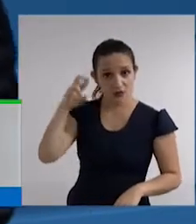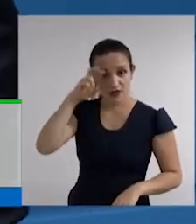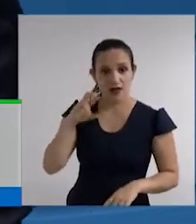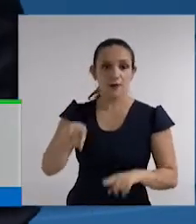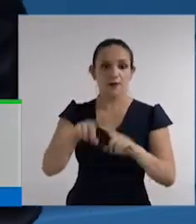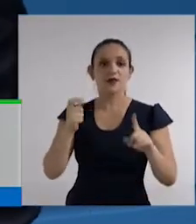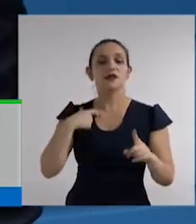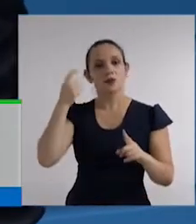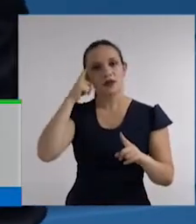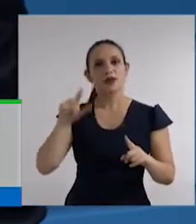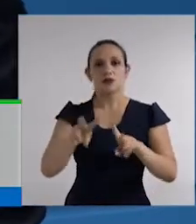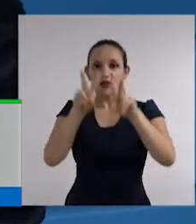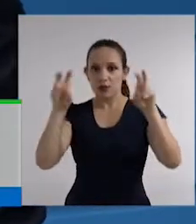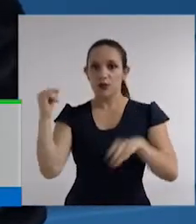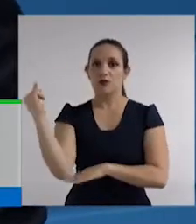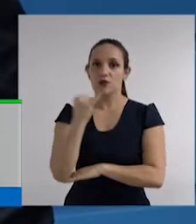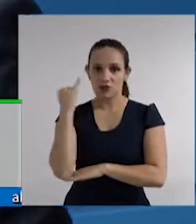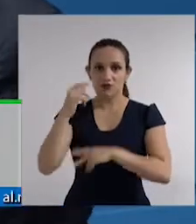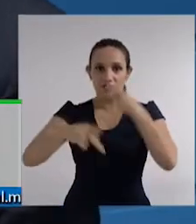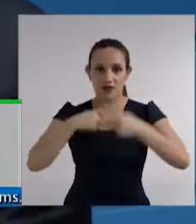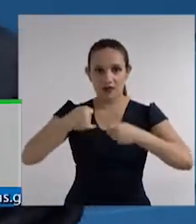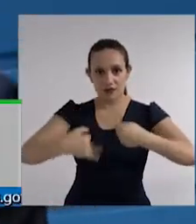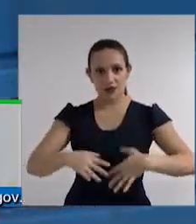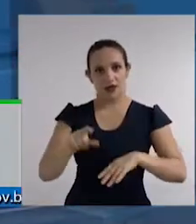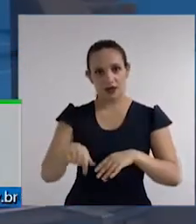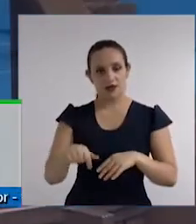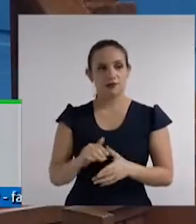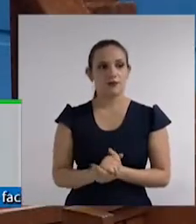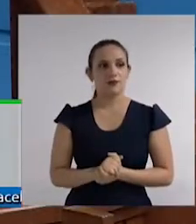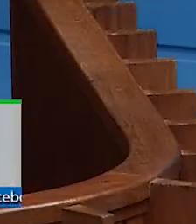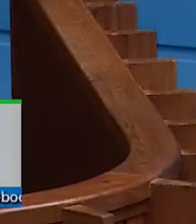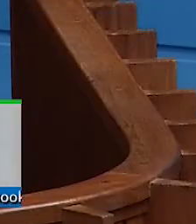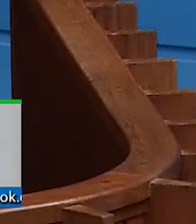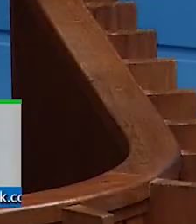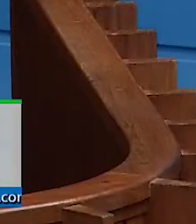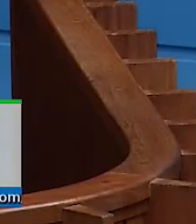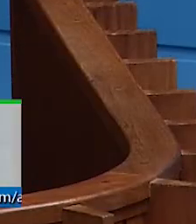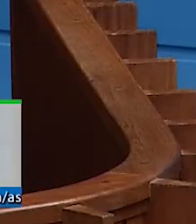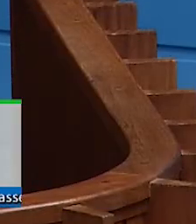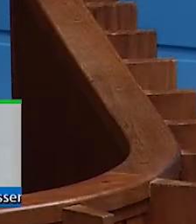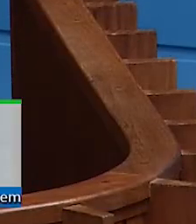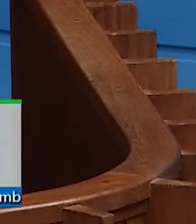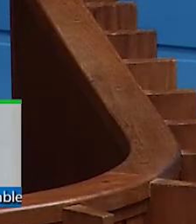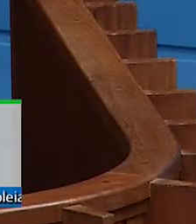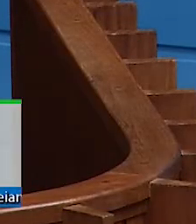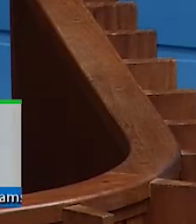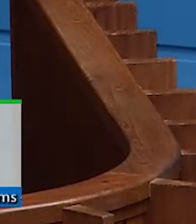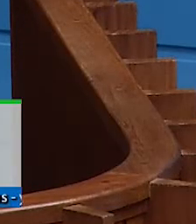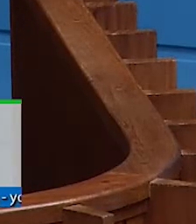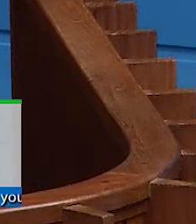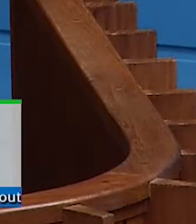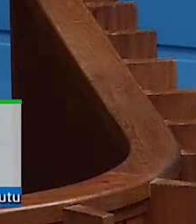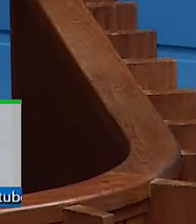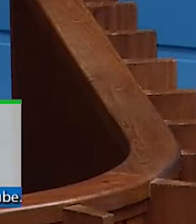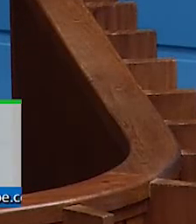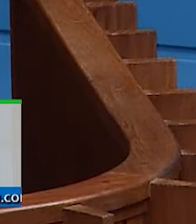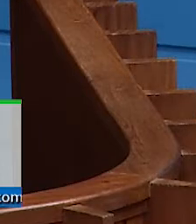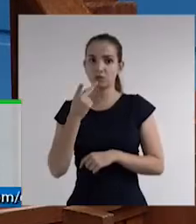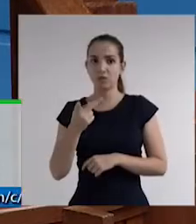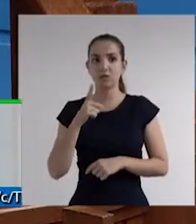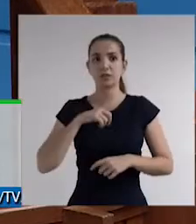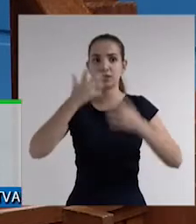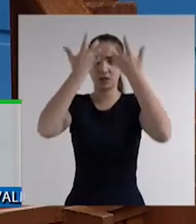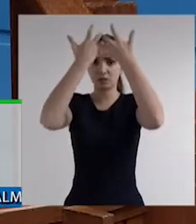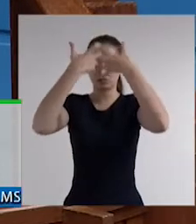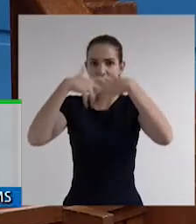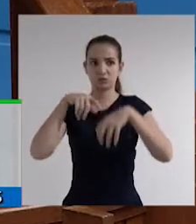esses assuntos são importantes para trazermos a discussão. Eu vou me permitir incorporar também o vosso pronunciamento, que é na linha de raciocínio